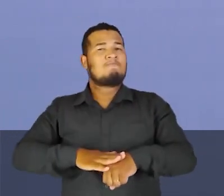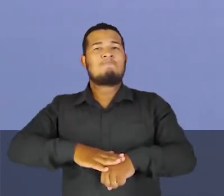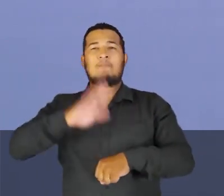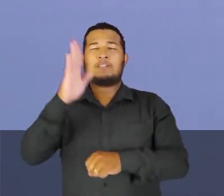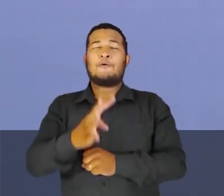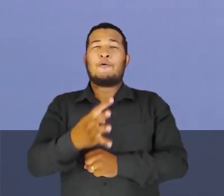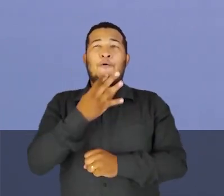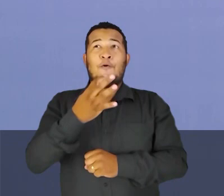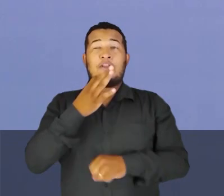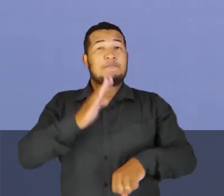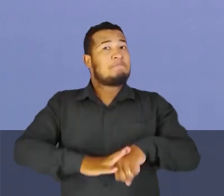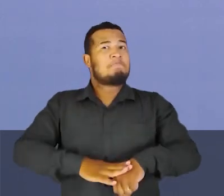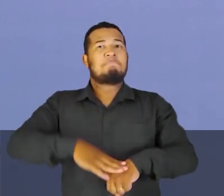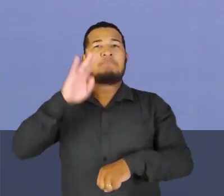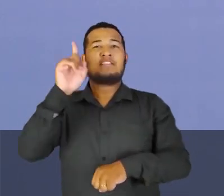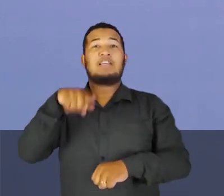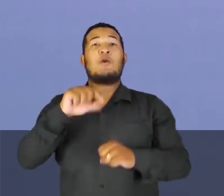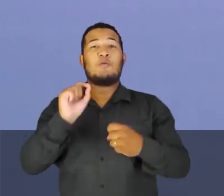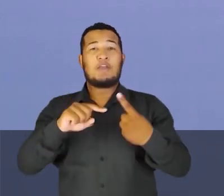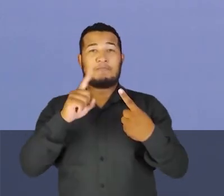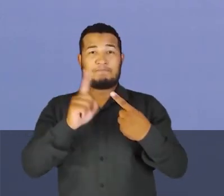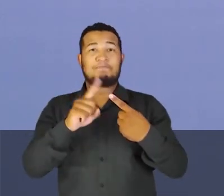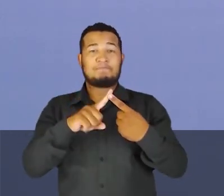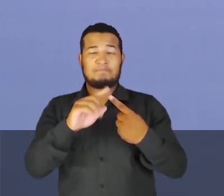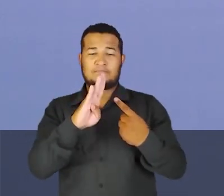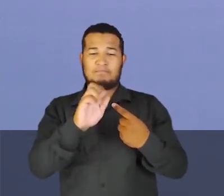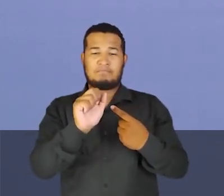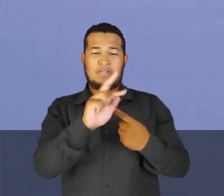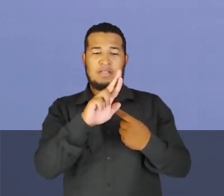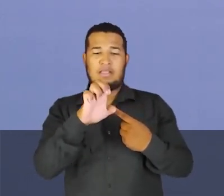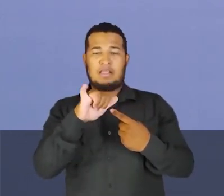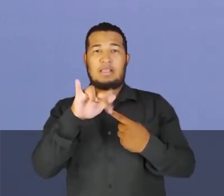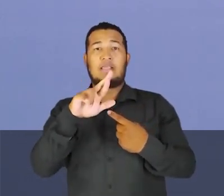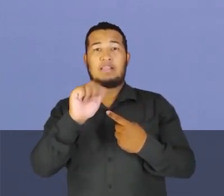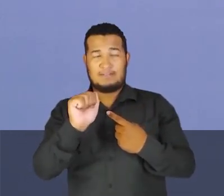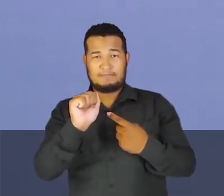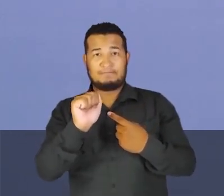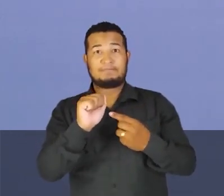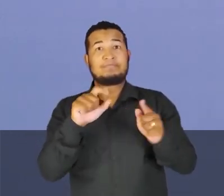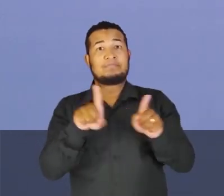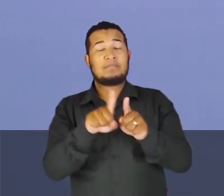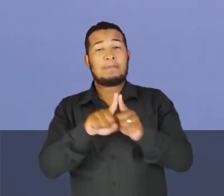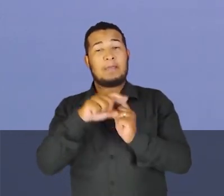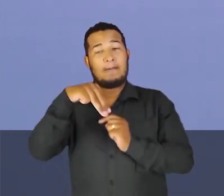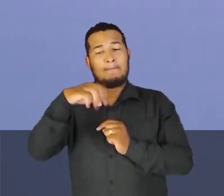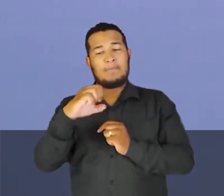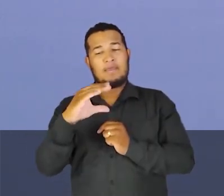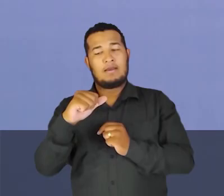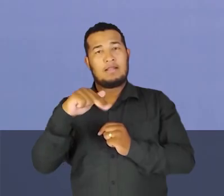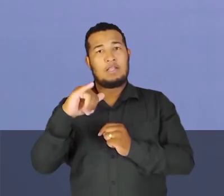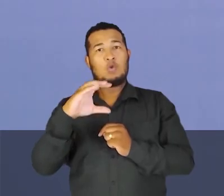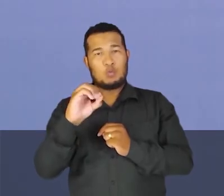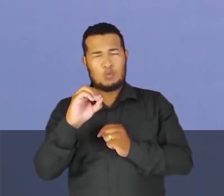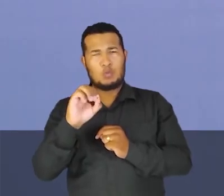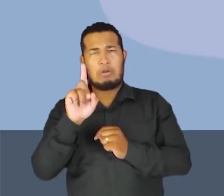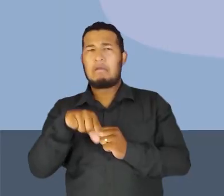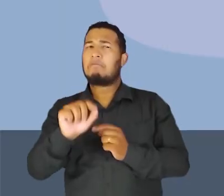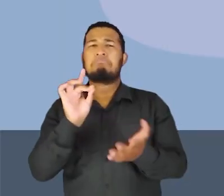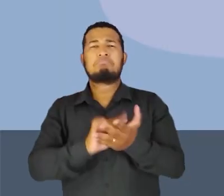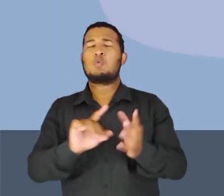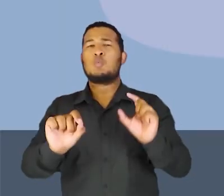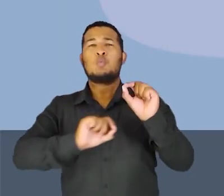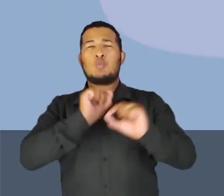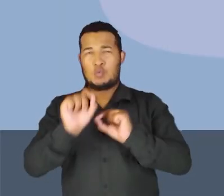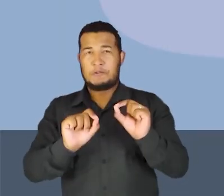mais conhecido, que é o método de barreira, também conhecido como mecânico. E o que é isso? Observe na imagem